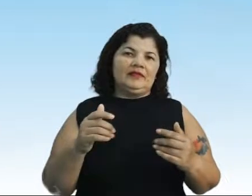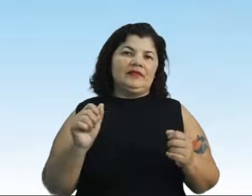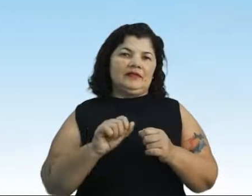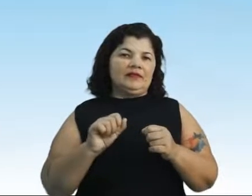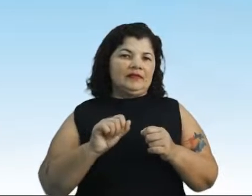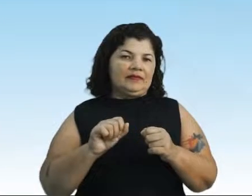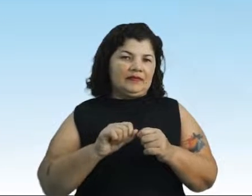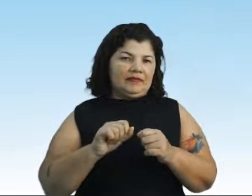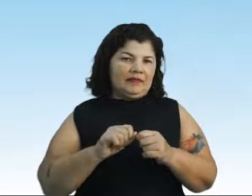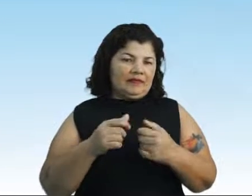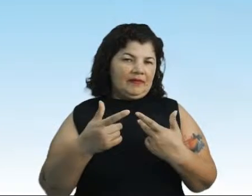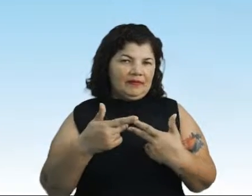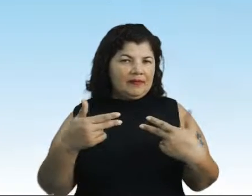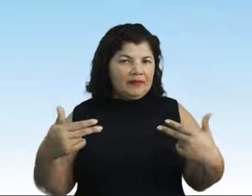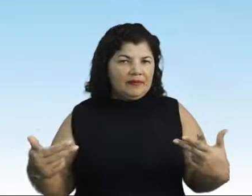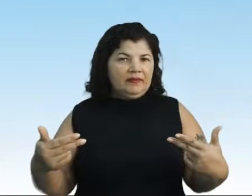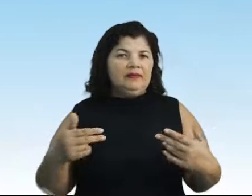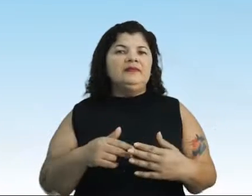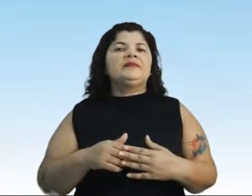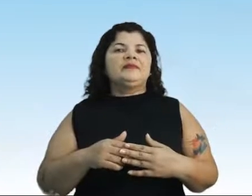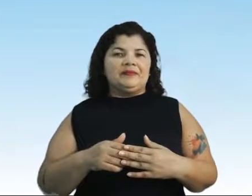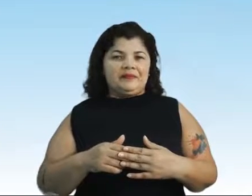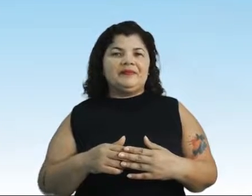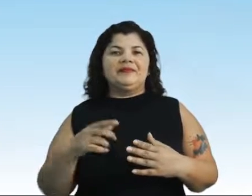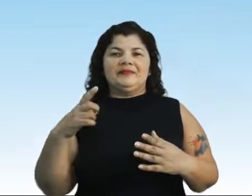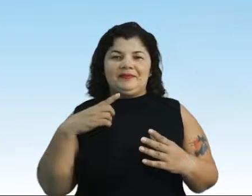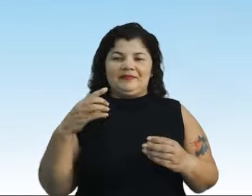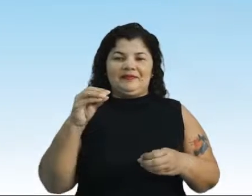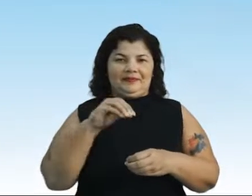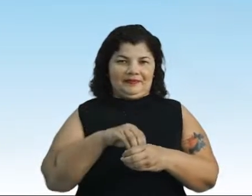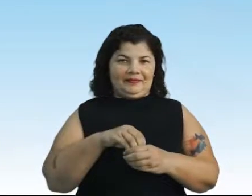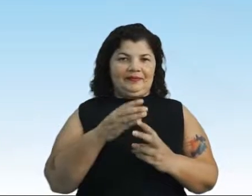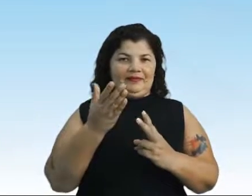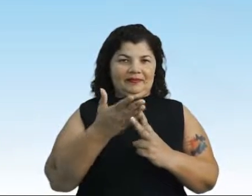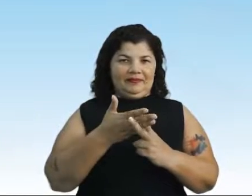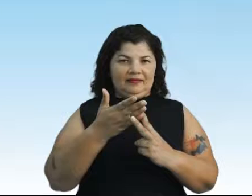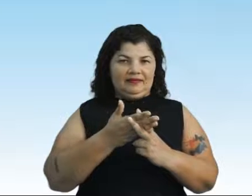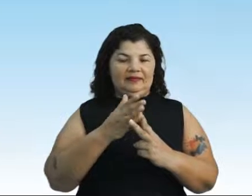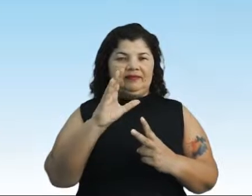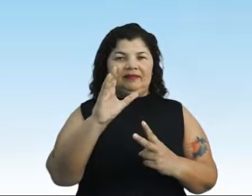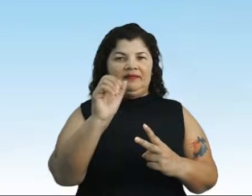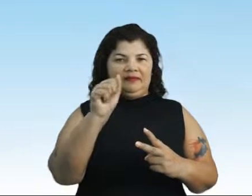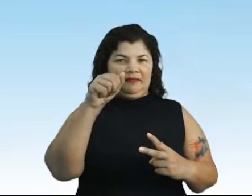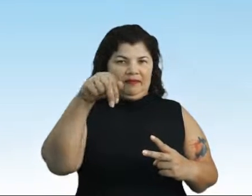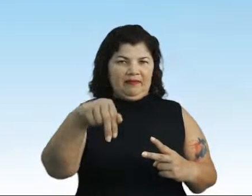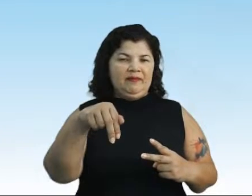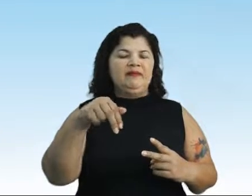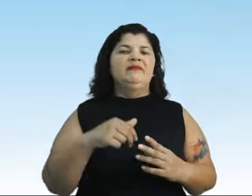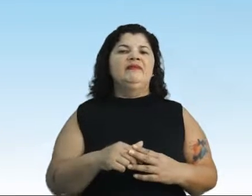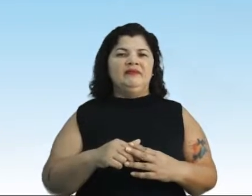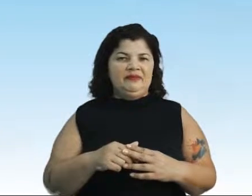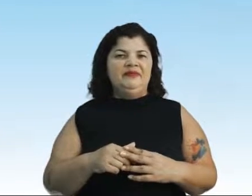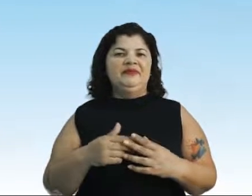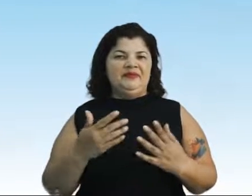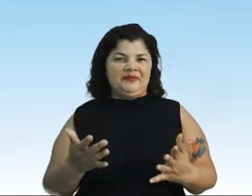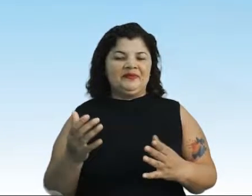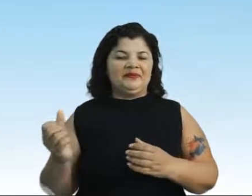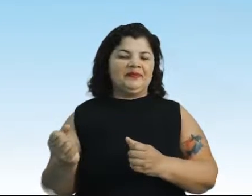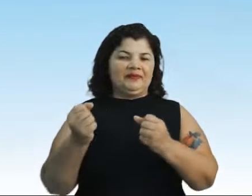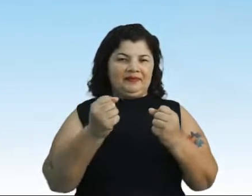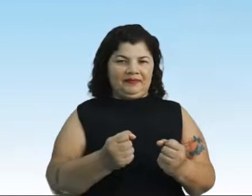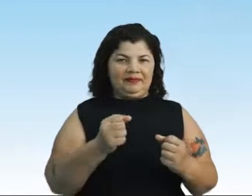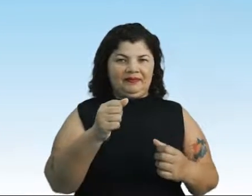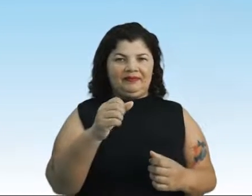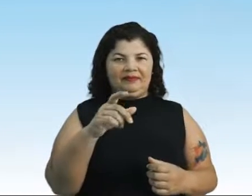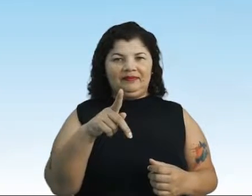fazer determinada coisa. E isso está dentro do verbo can. Poder, no nosso sentido utilizado aqui nessa